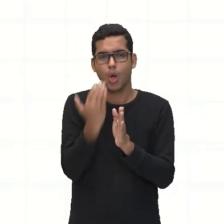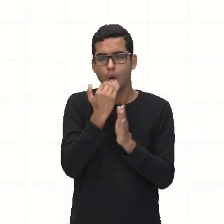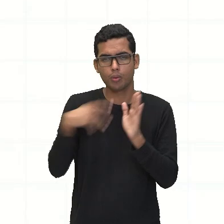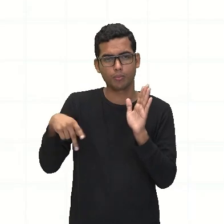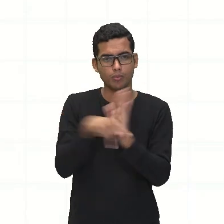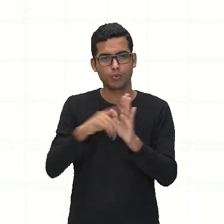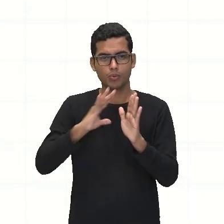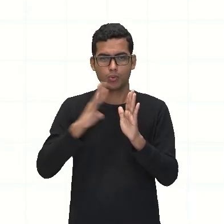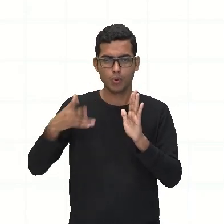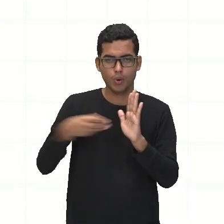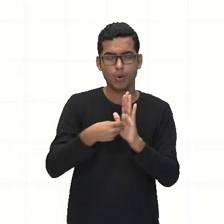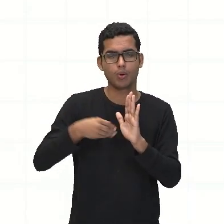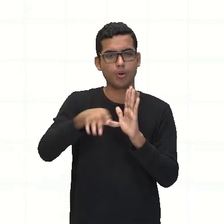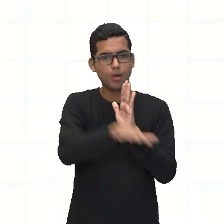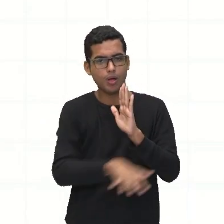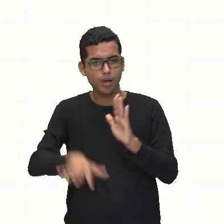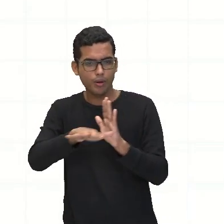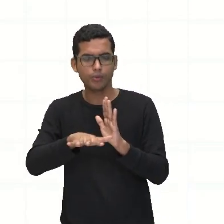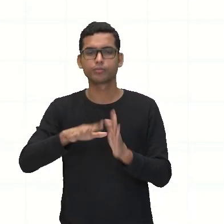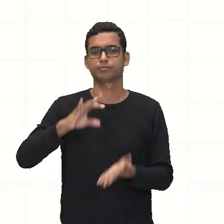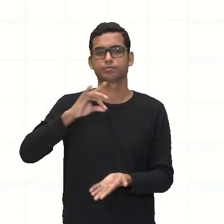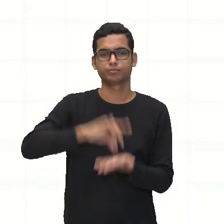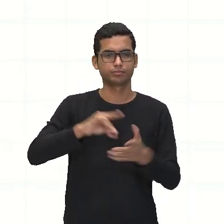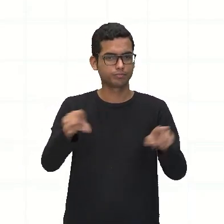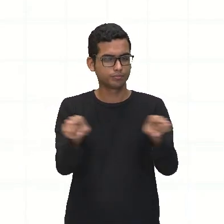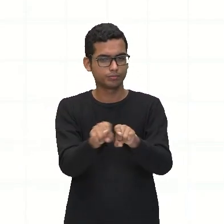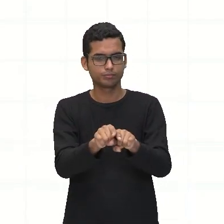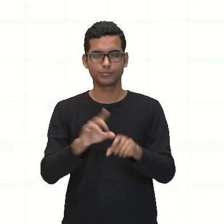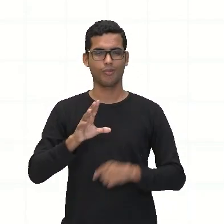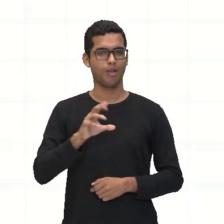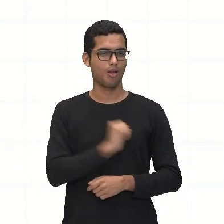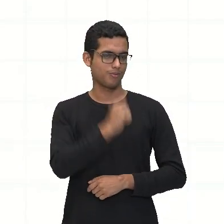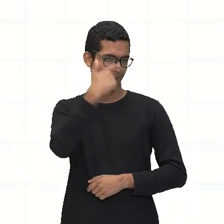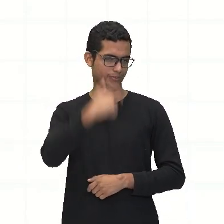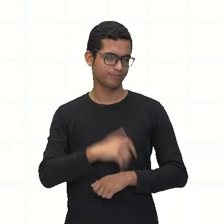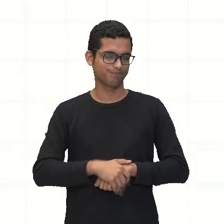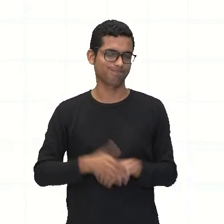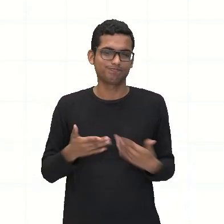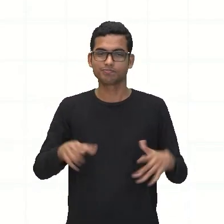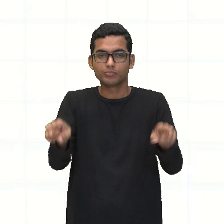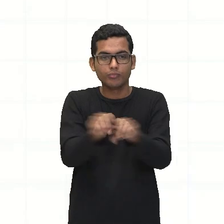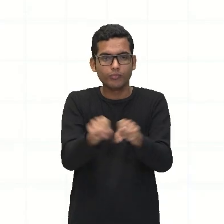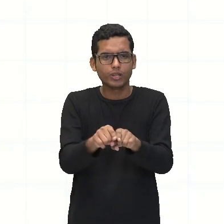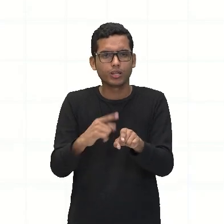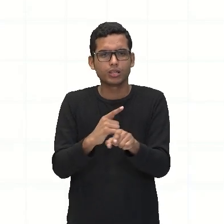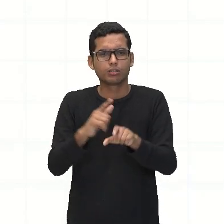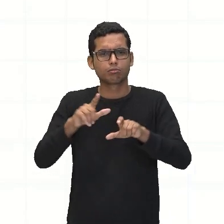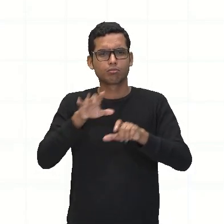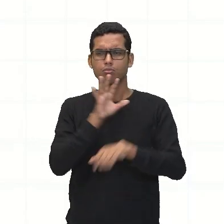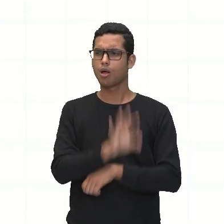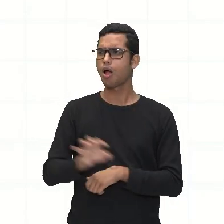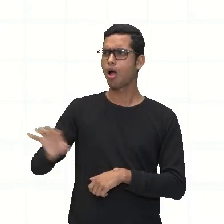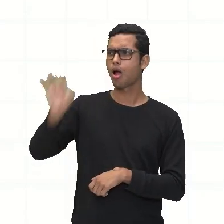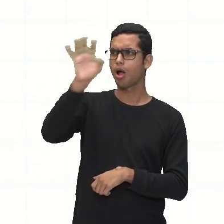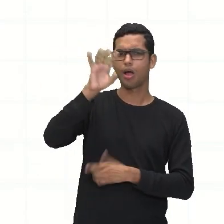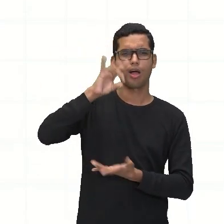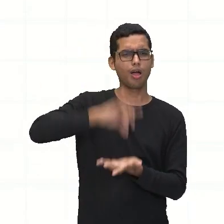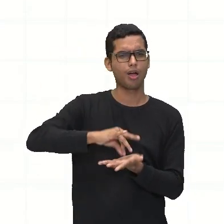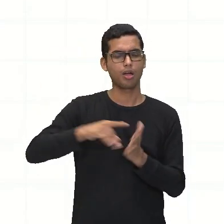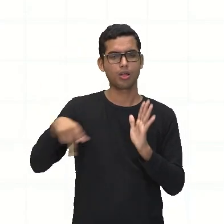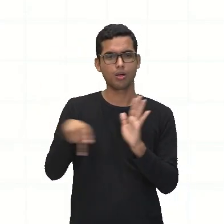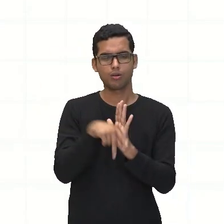típica da região amazônica. Eu amo. Está cheio de regionalismo, ou seja,